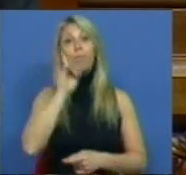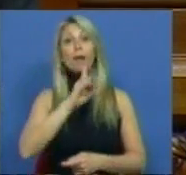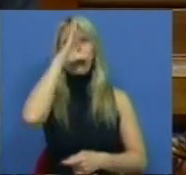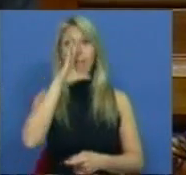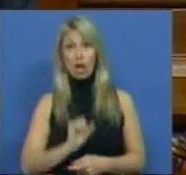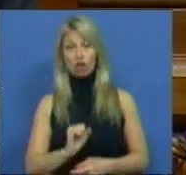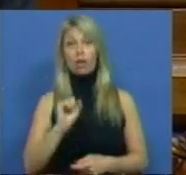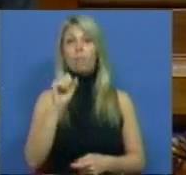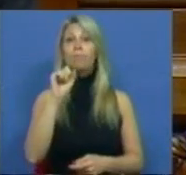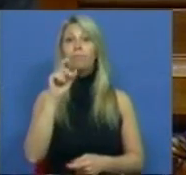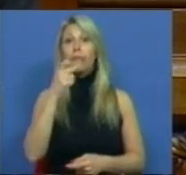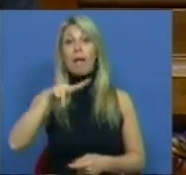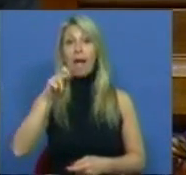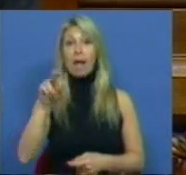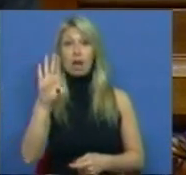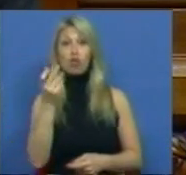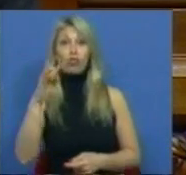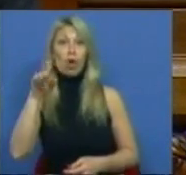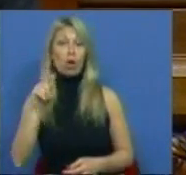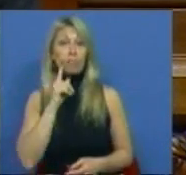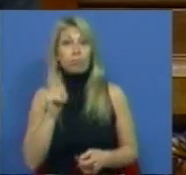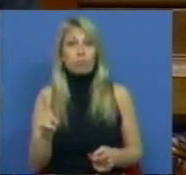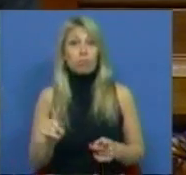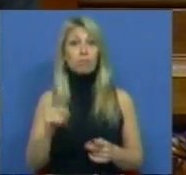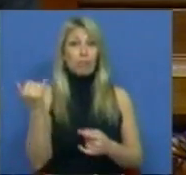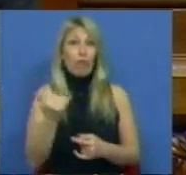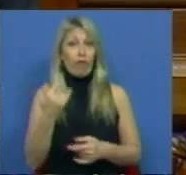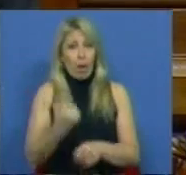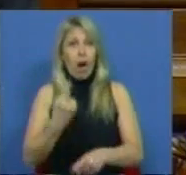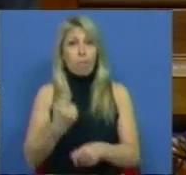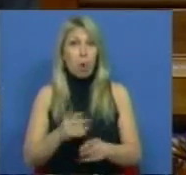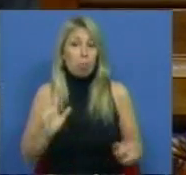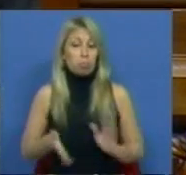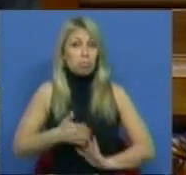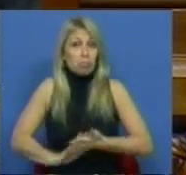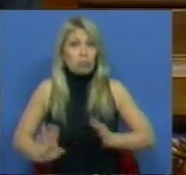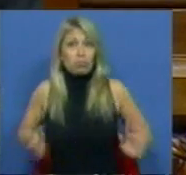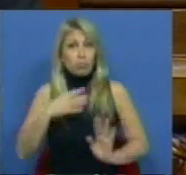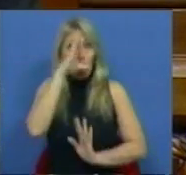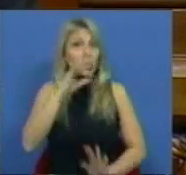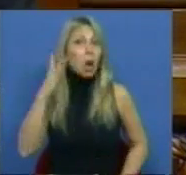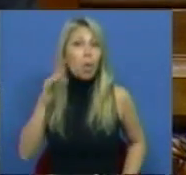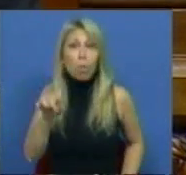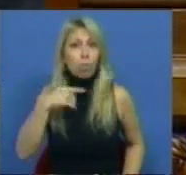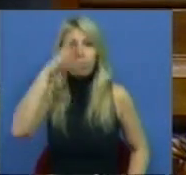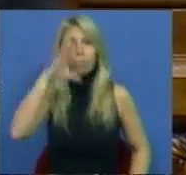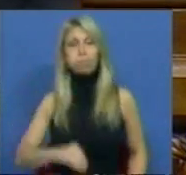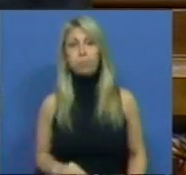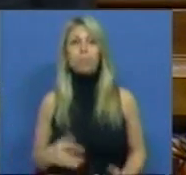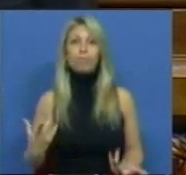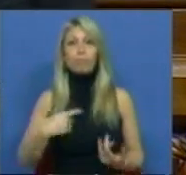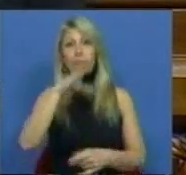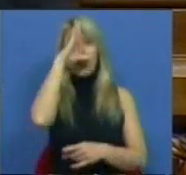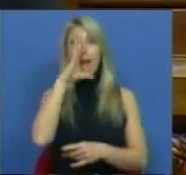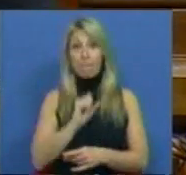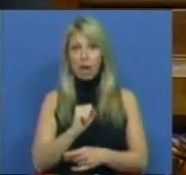Jorge continua a fazer de conta que não é nada com ela e que nada sabe sobre os números. Enquanto os ministros se entretêm com